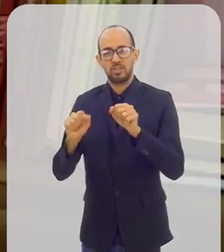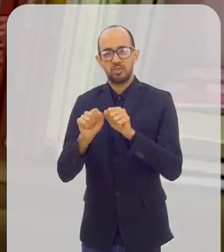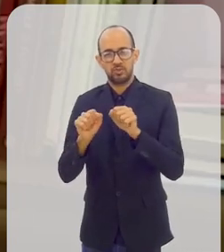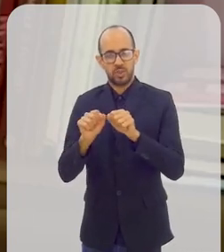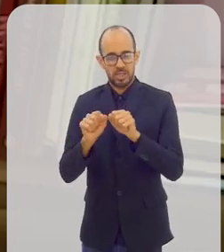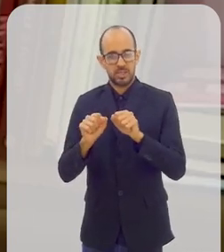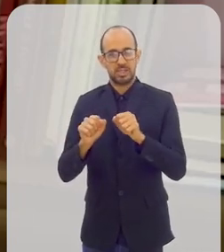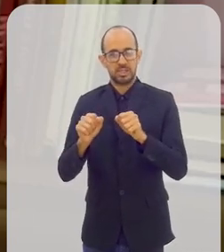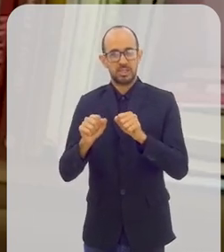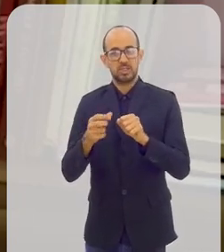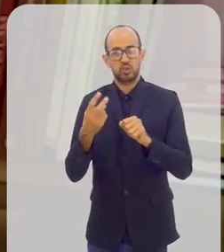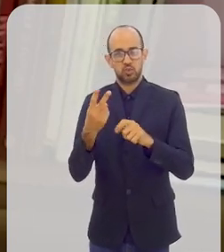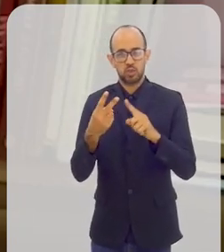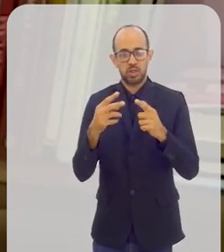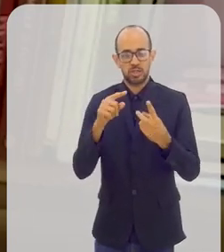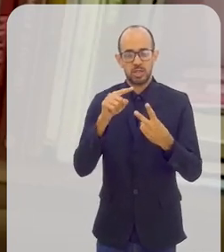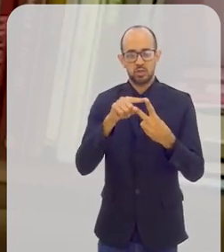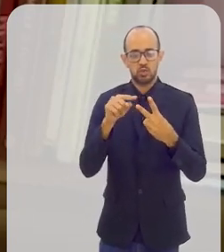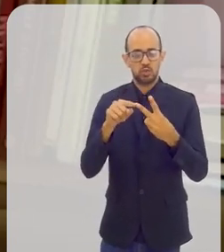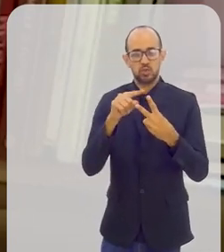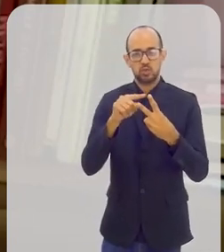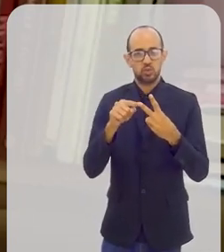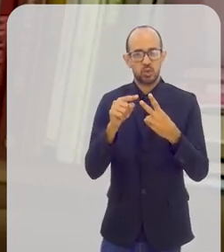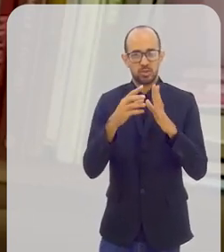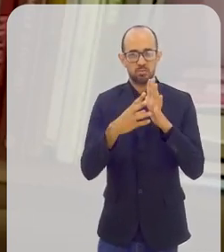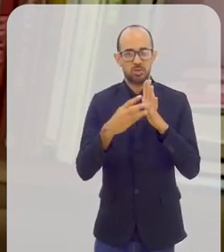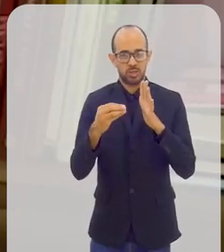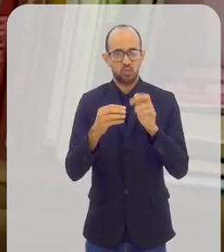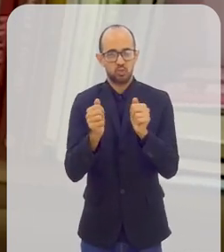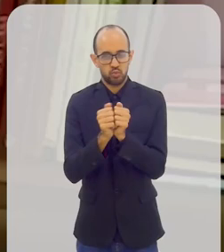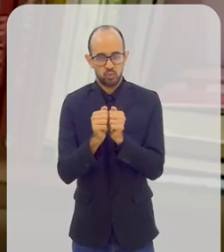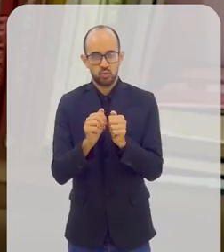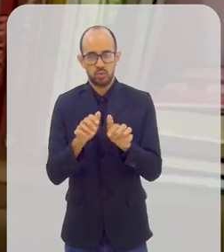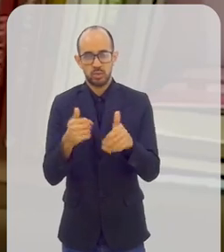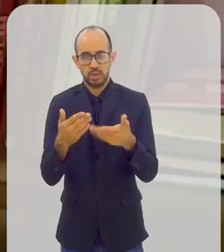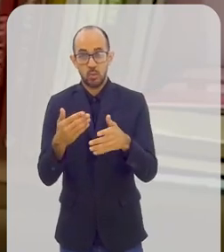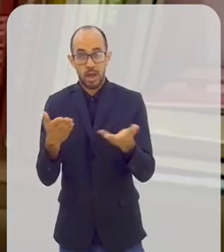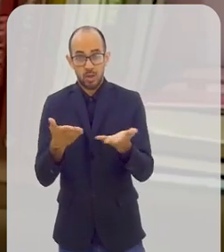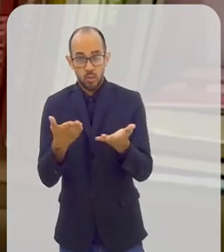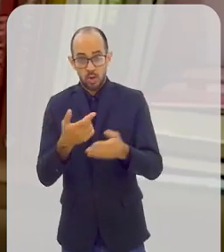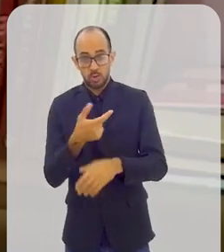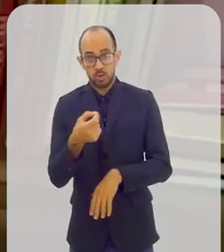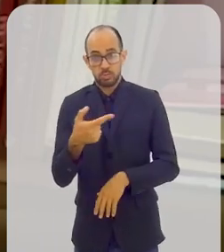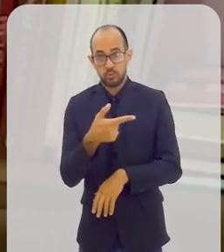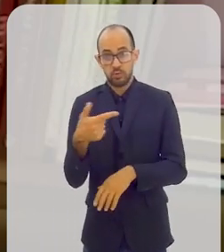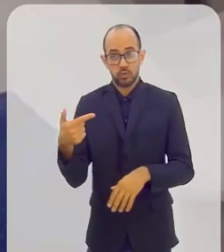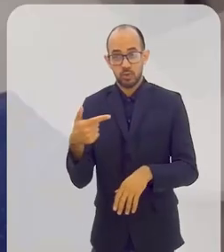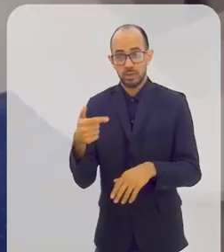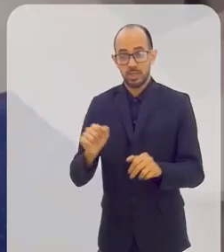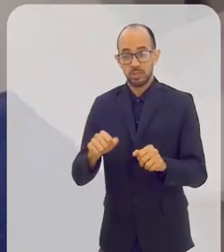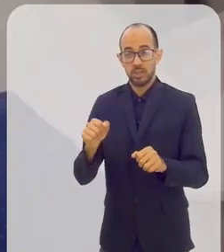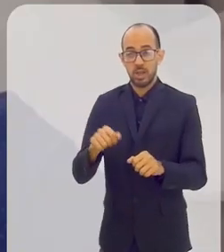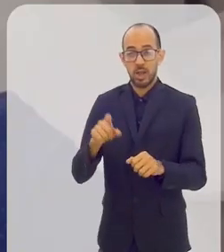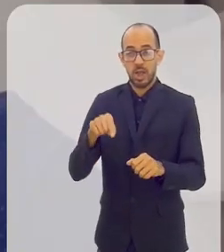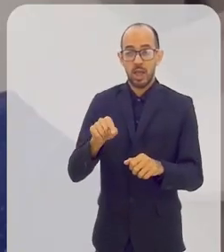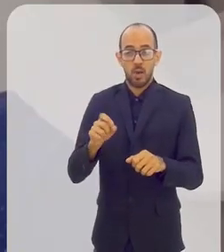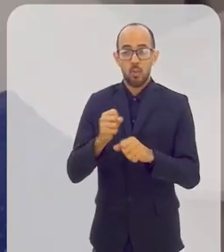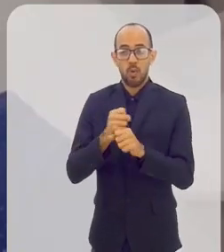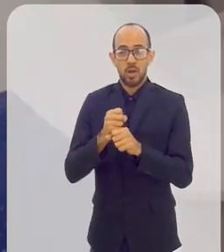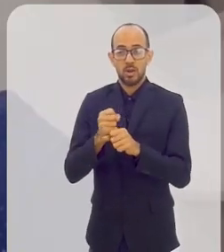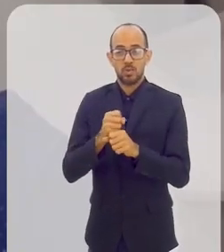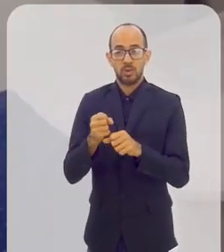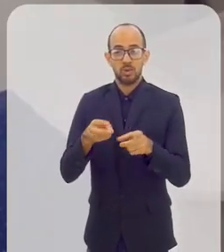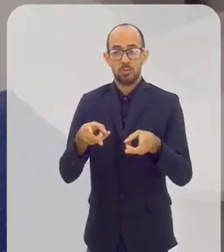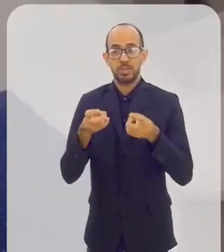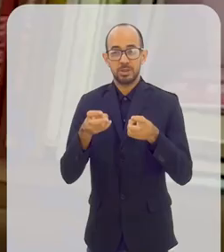essa questão do híbrido. Este ano, a gente trabalhou muito mais a autonomia. Esse ano é um ano que eu